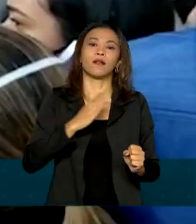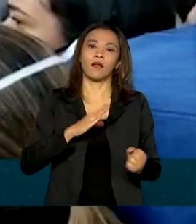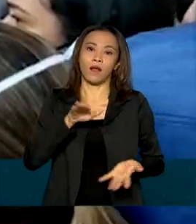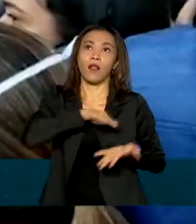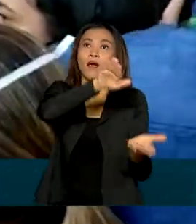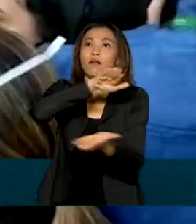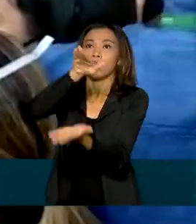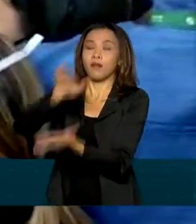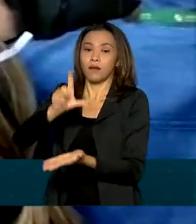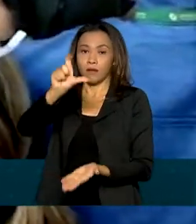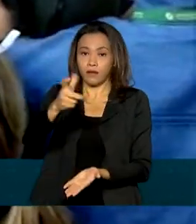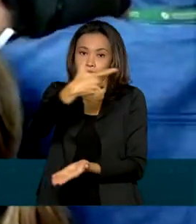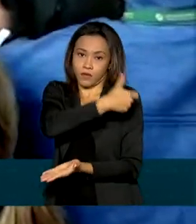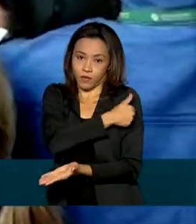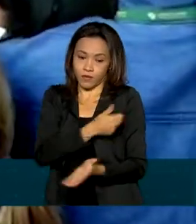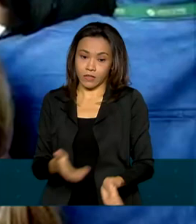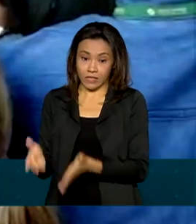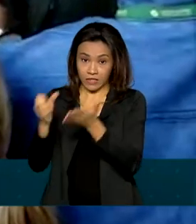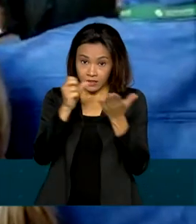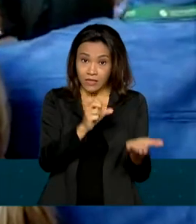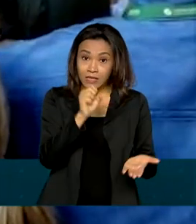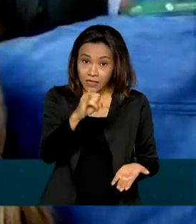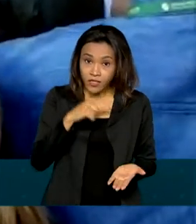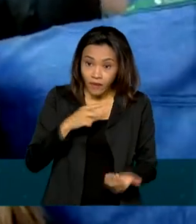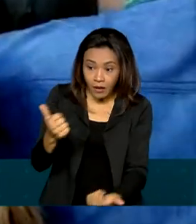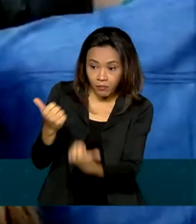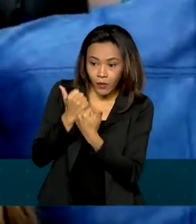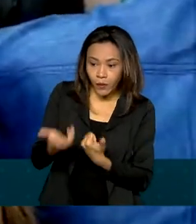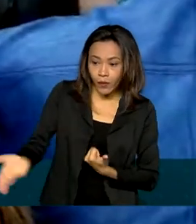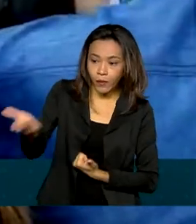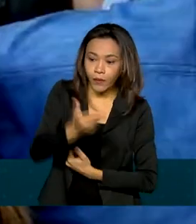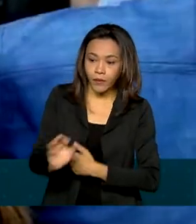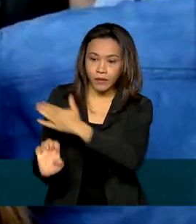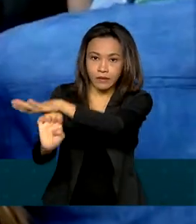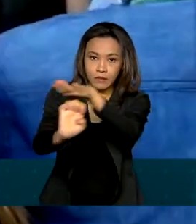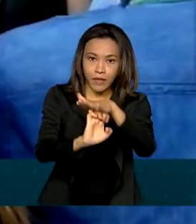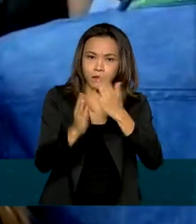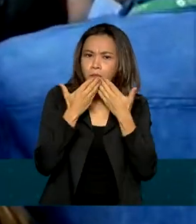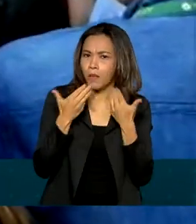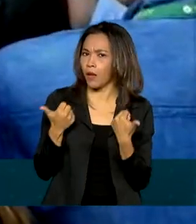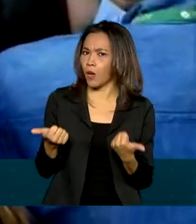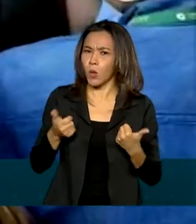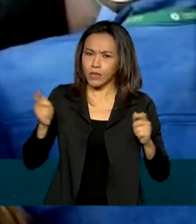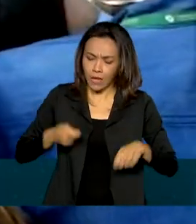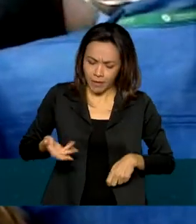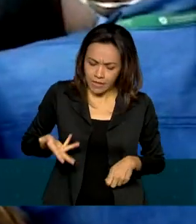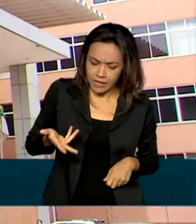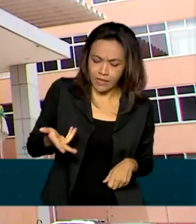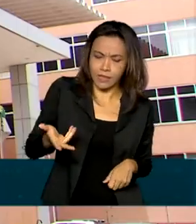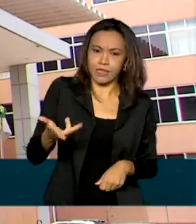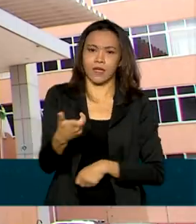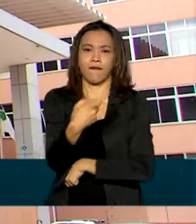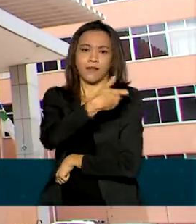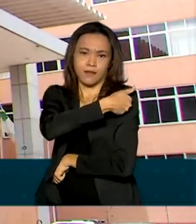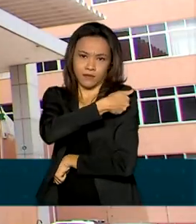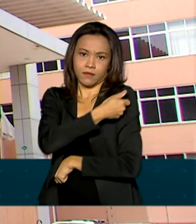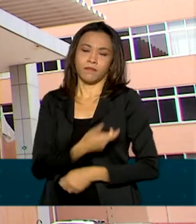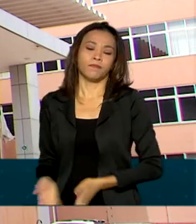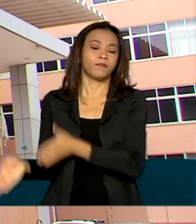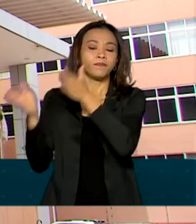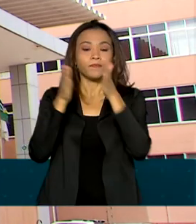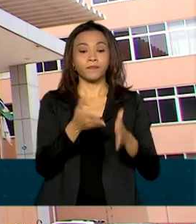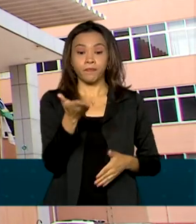se houver o apoio da Diesel privada nylon nós temos capacidade de acelerar essa vacina e